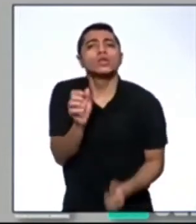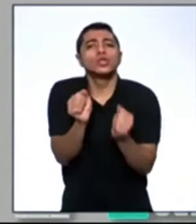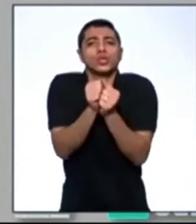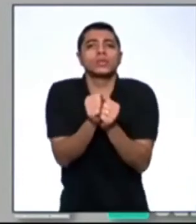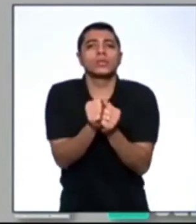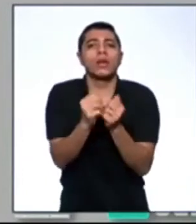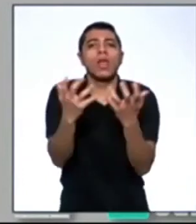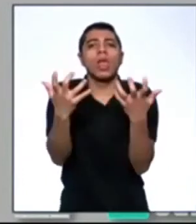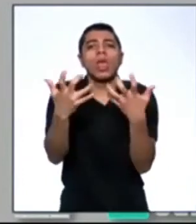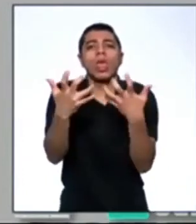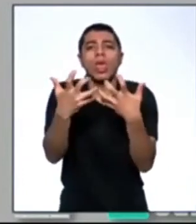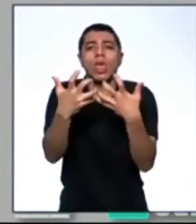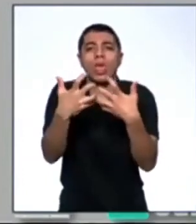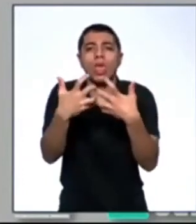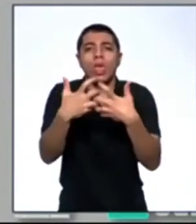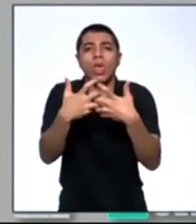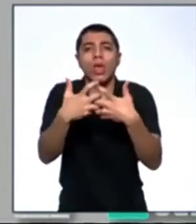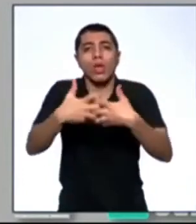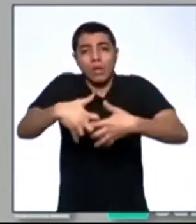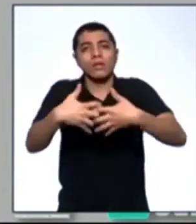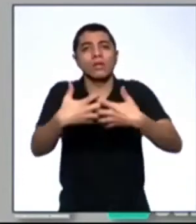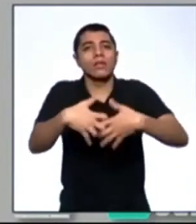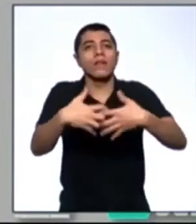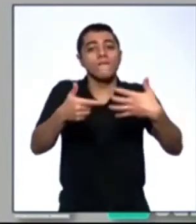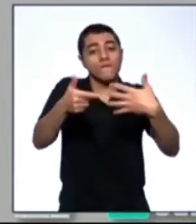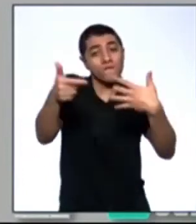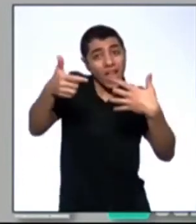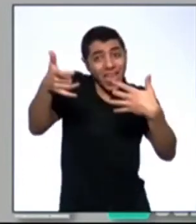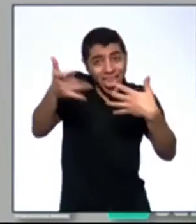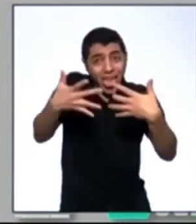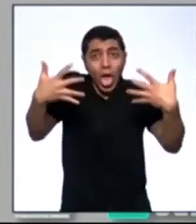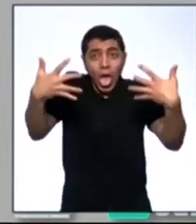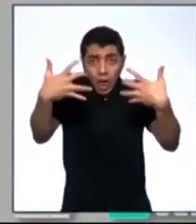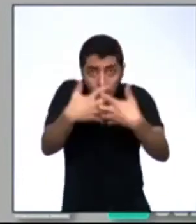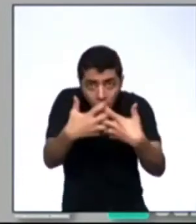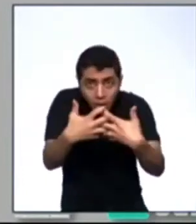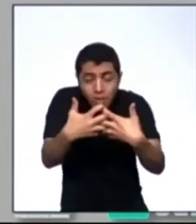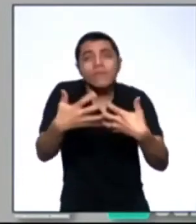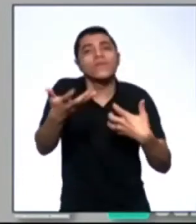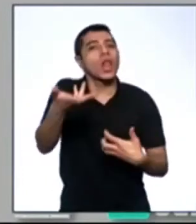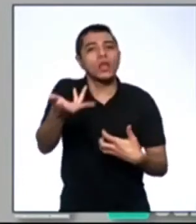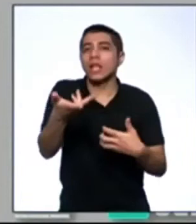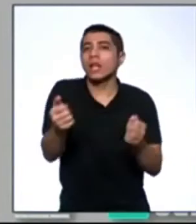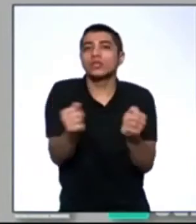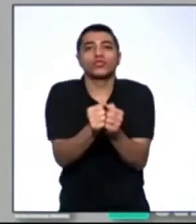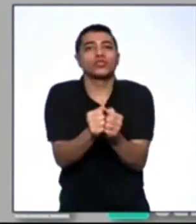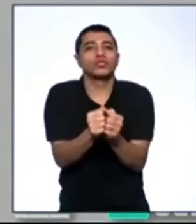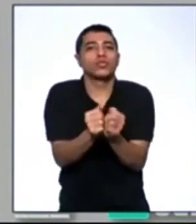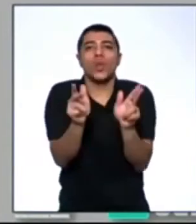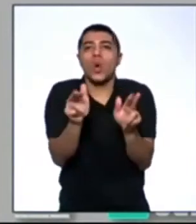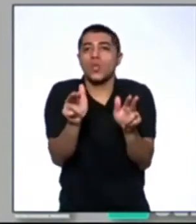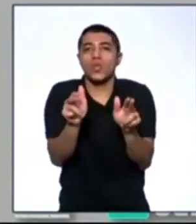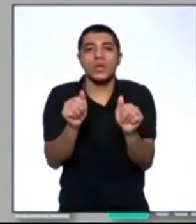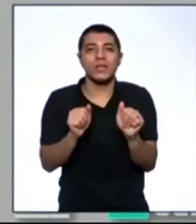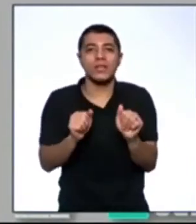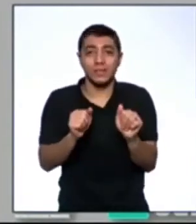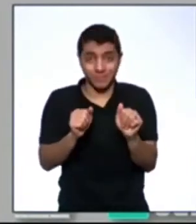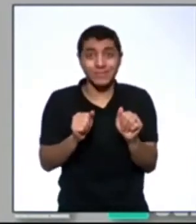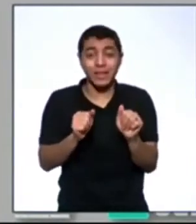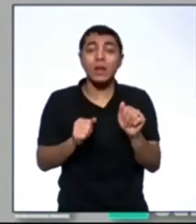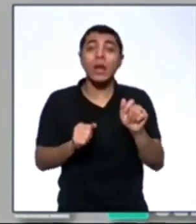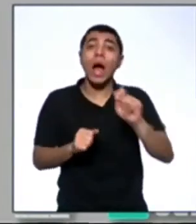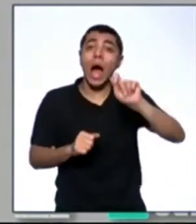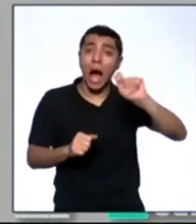mesma velocidade. Pois é, a velocidade da azul perifericamente, vamos falar assim, é transmitida